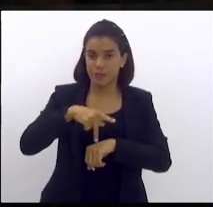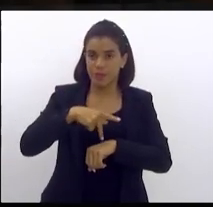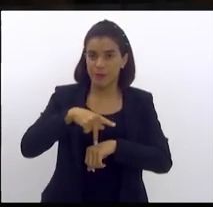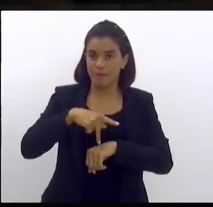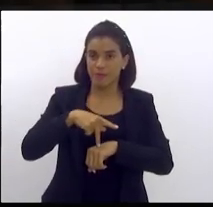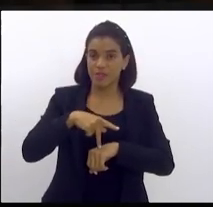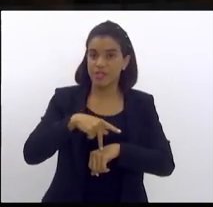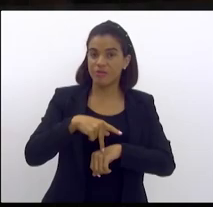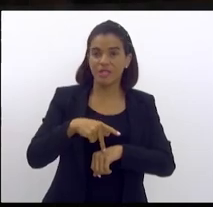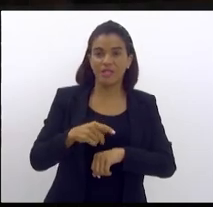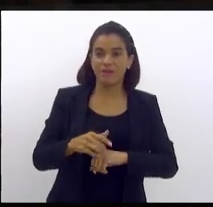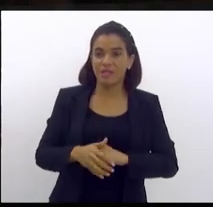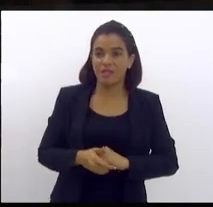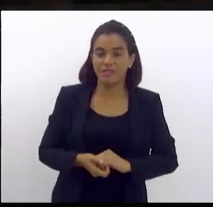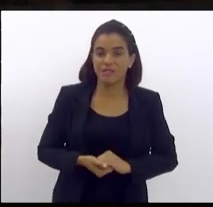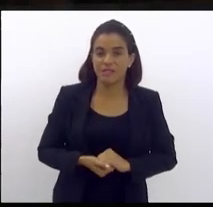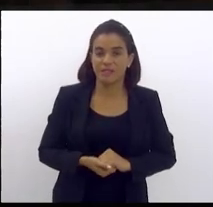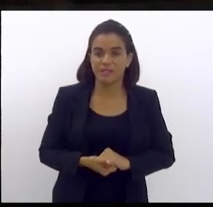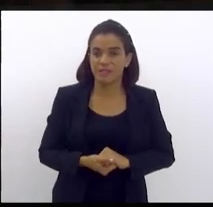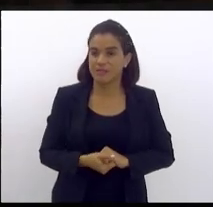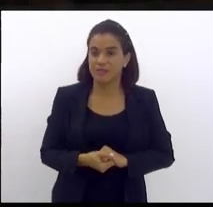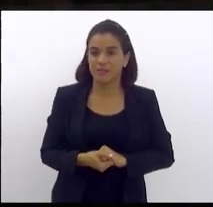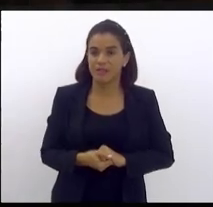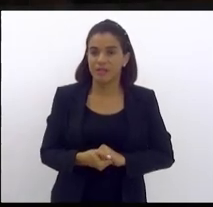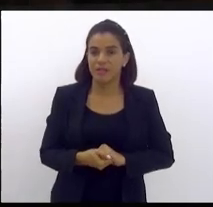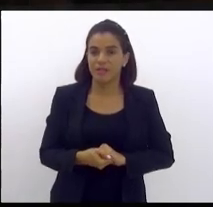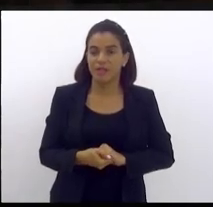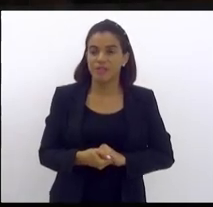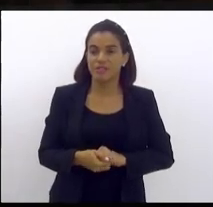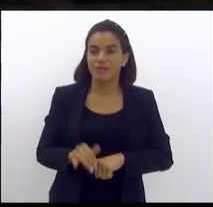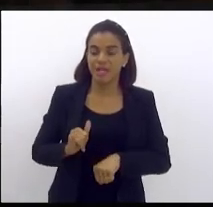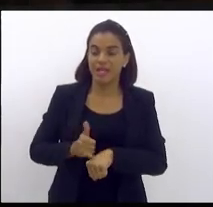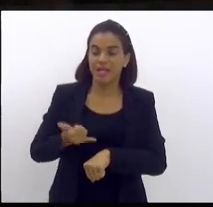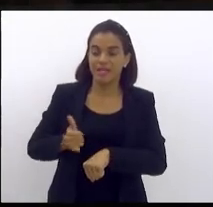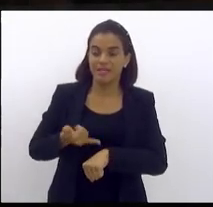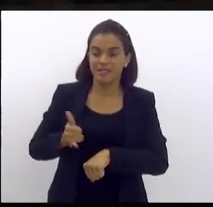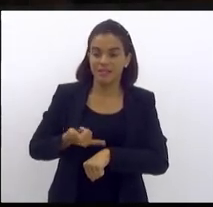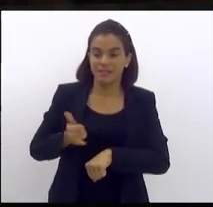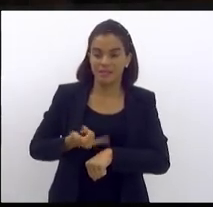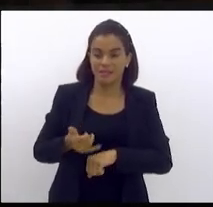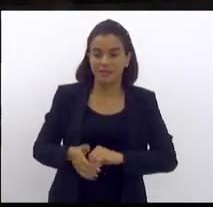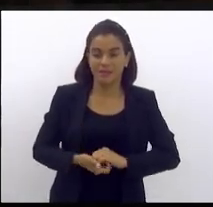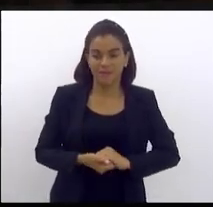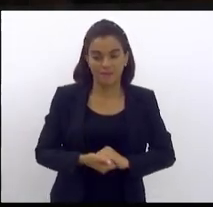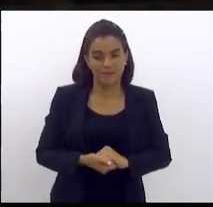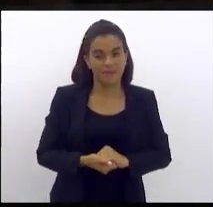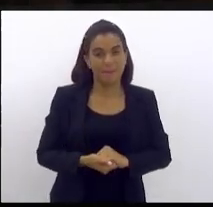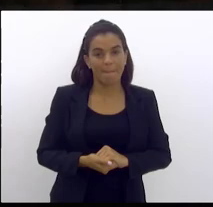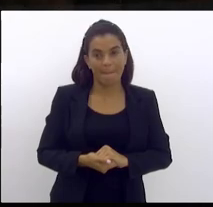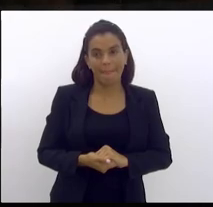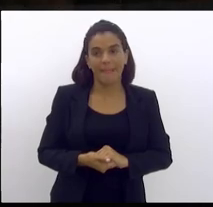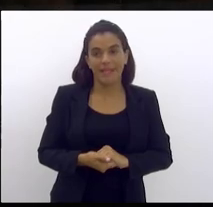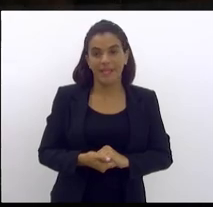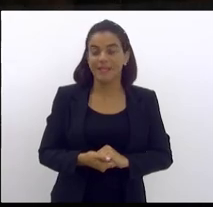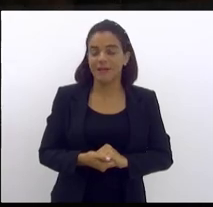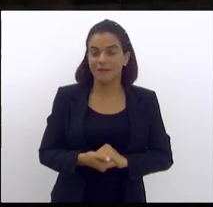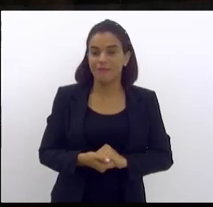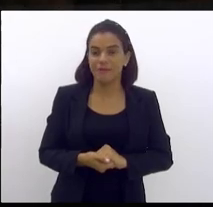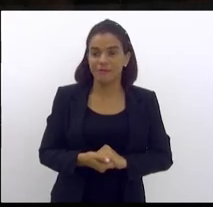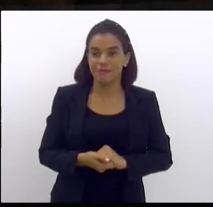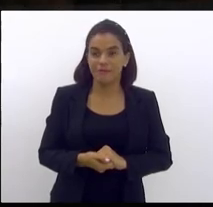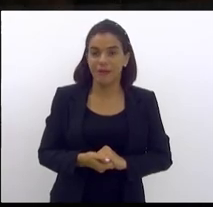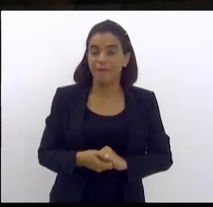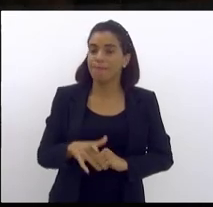foram estupradas tudo que foi possível foi feito eles estão debaixo da terra em túneis eu não sei nem como é que esse bebê deve estar sendo